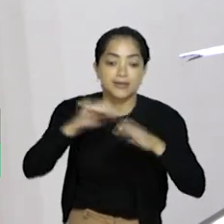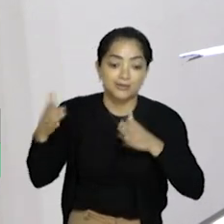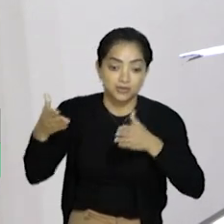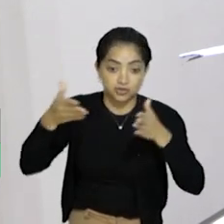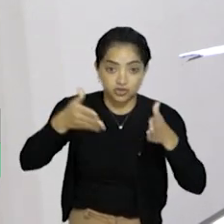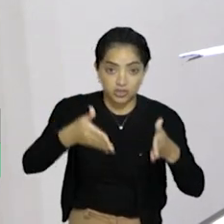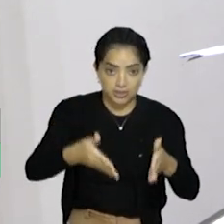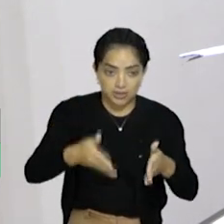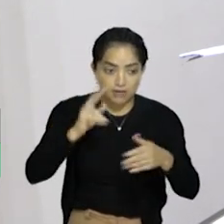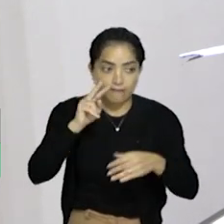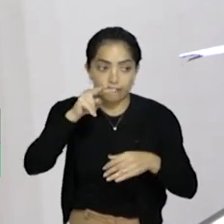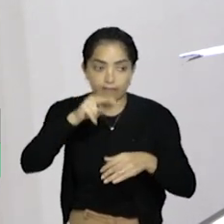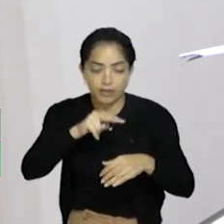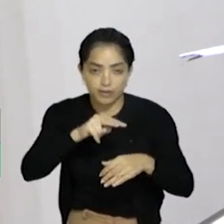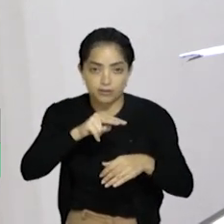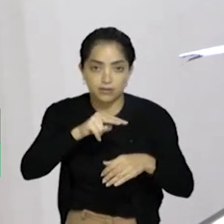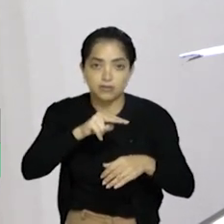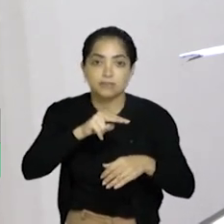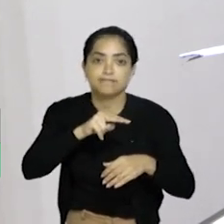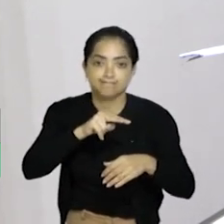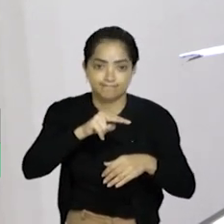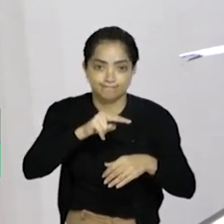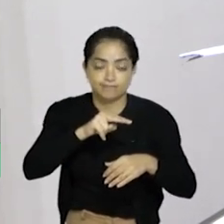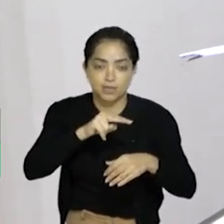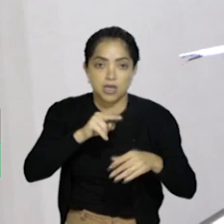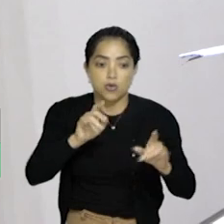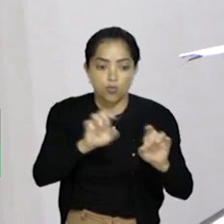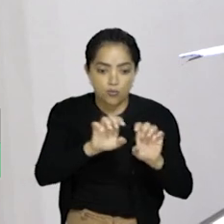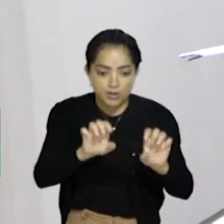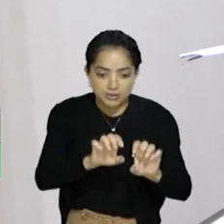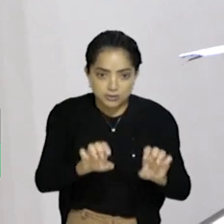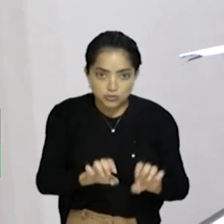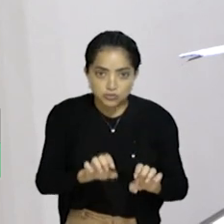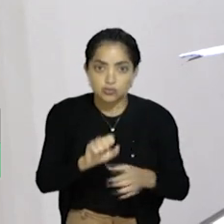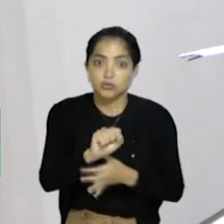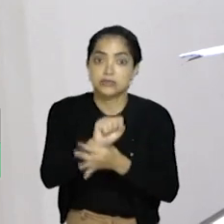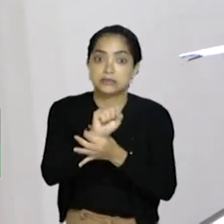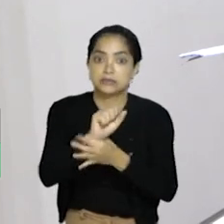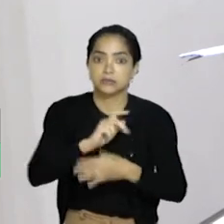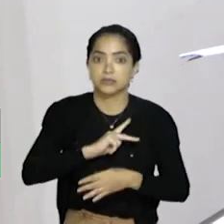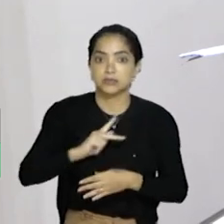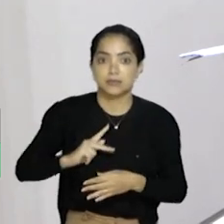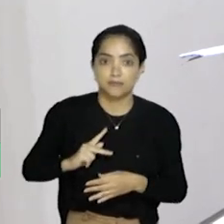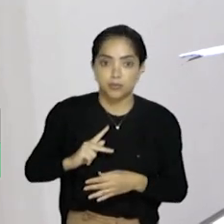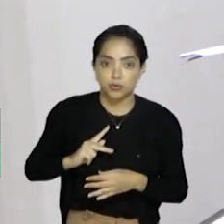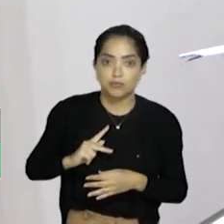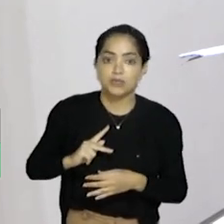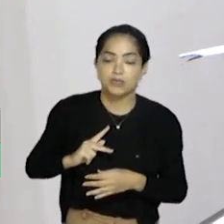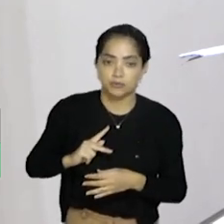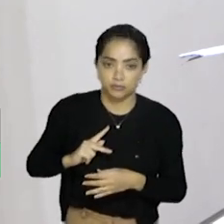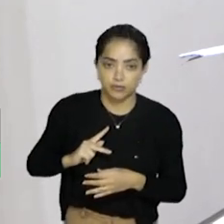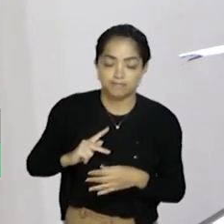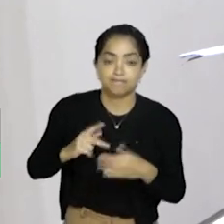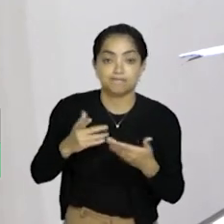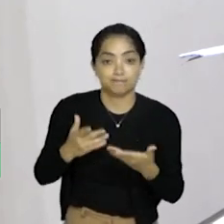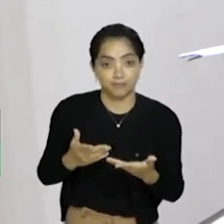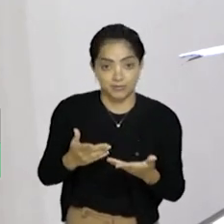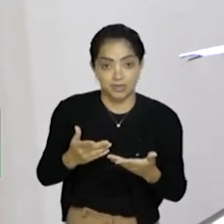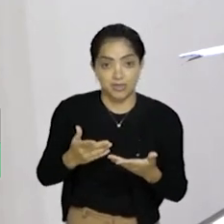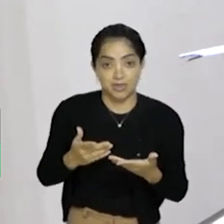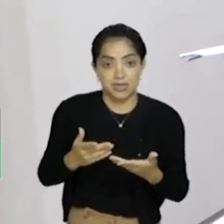e ver aquele prédio com uma estrutura de Segurança Pública vai ter além